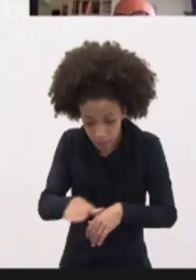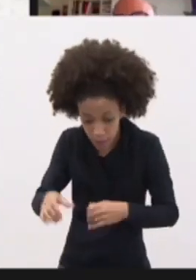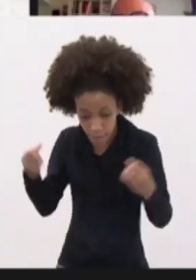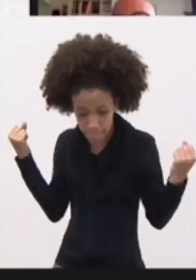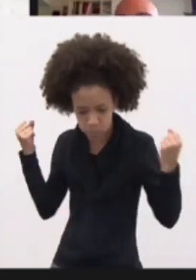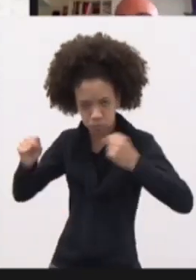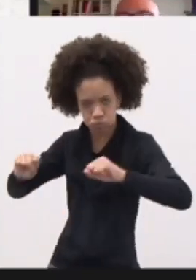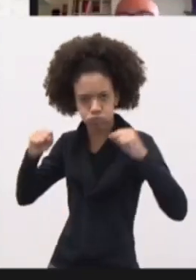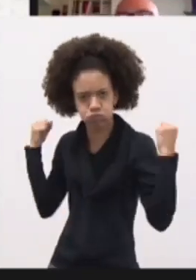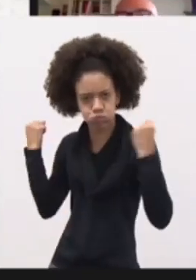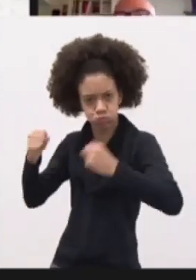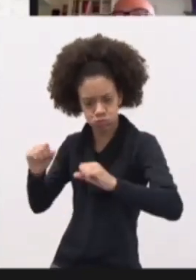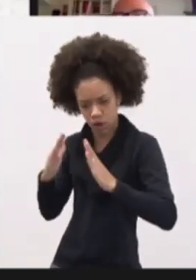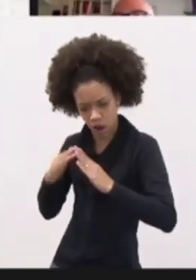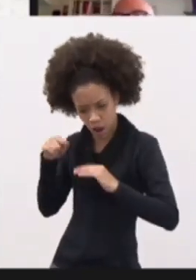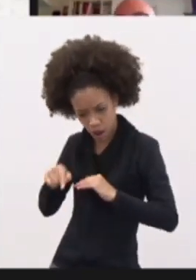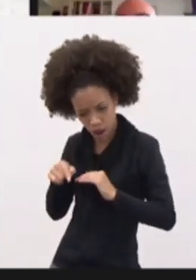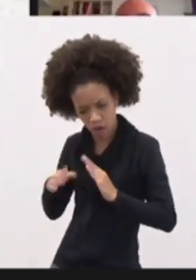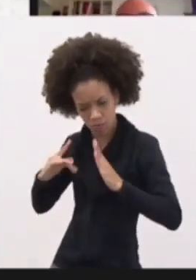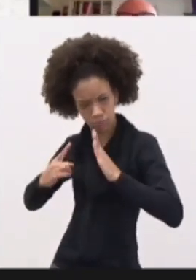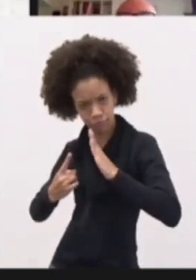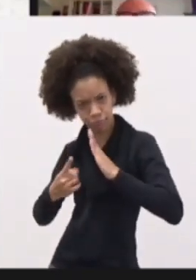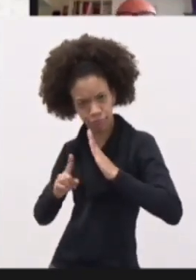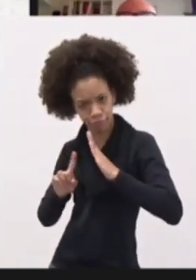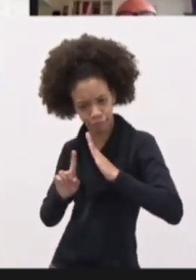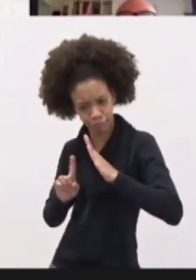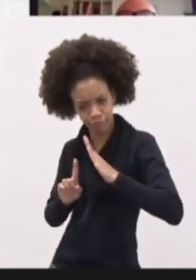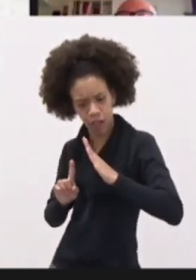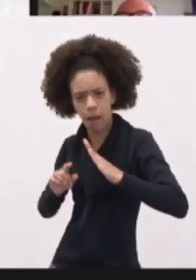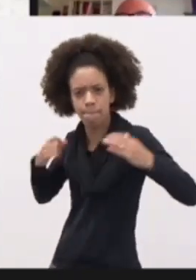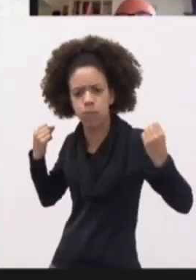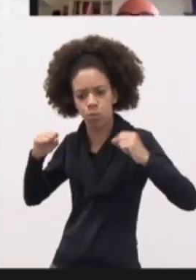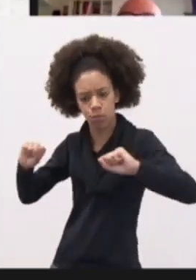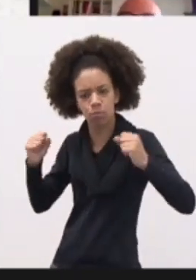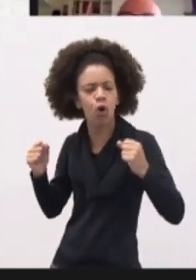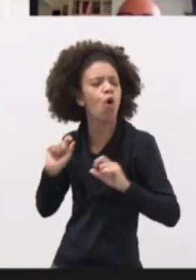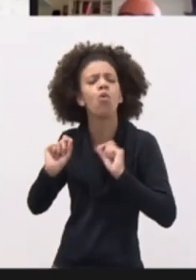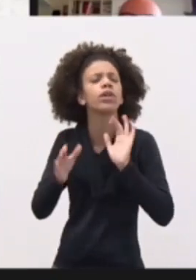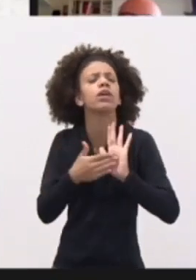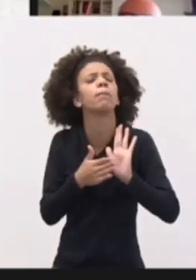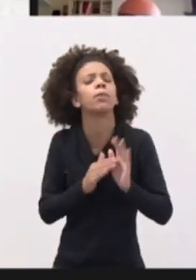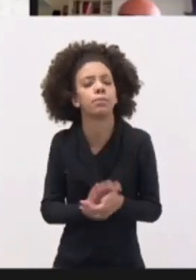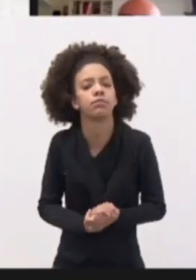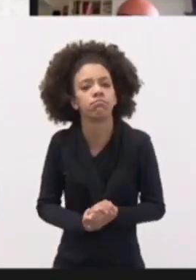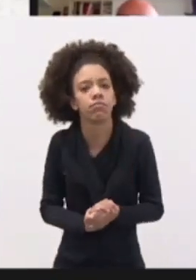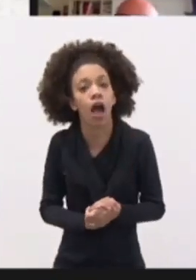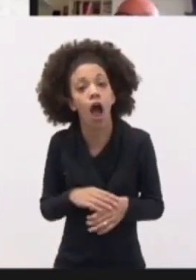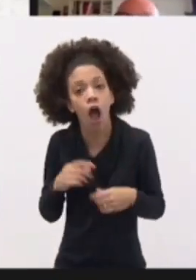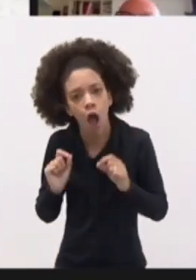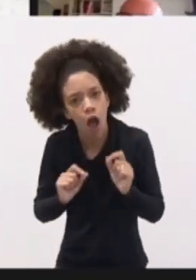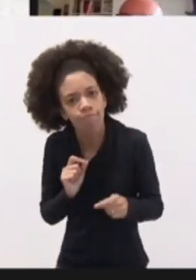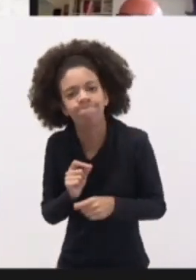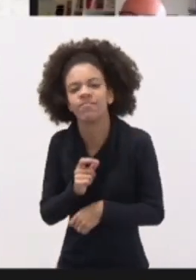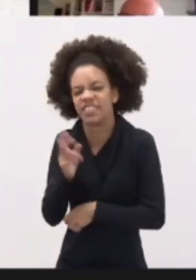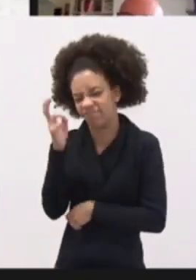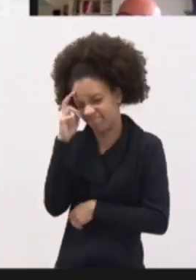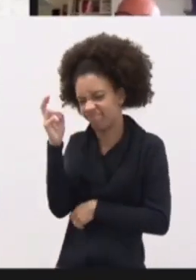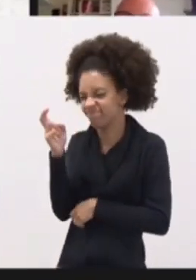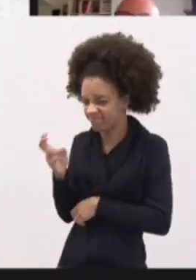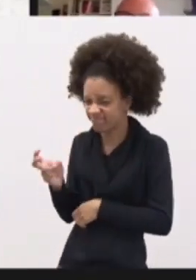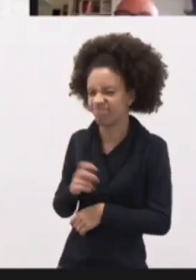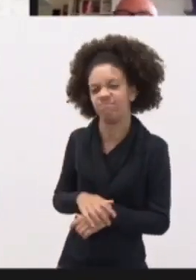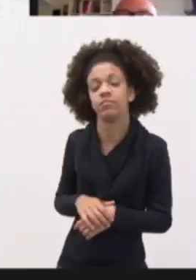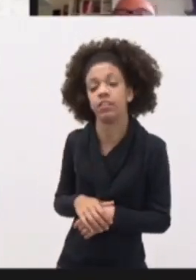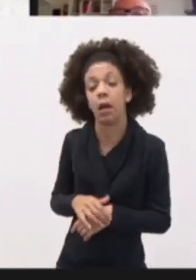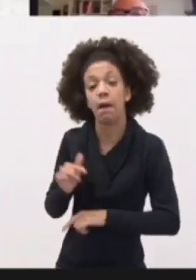deles, né? Então, o que ele propôs? Olha como ele foi espertinho, o professor André.